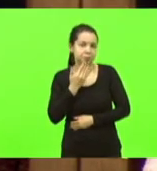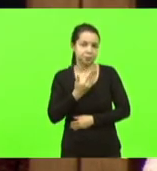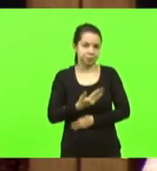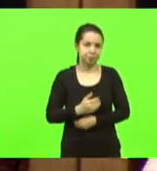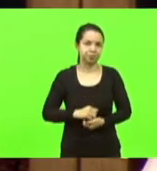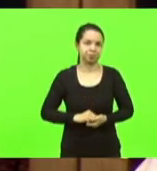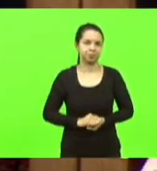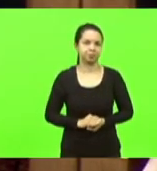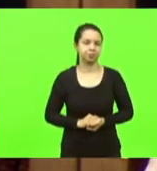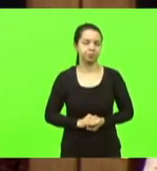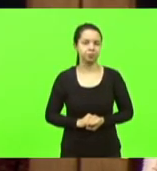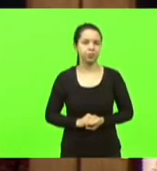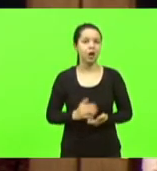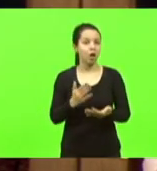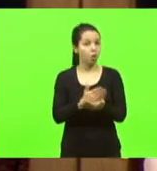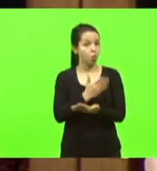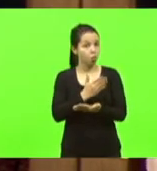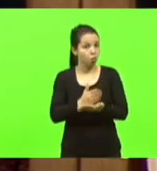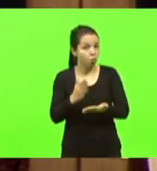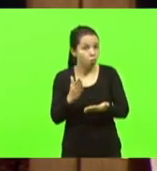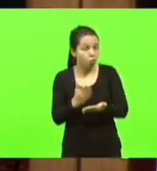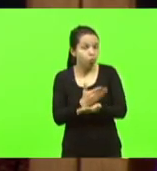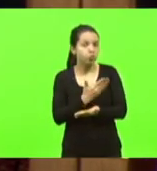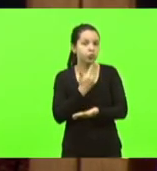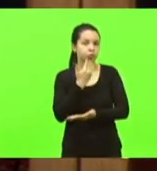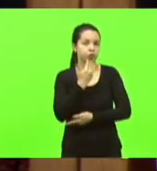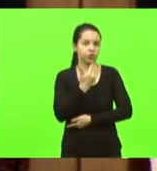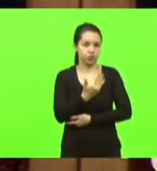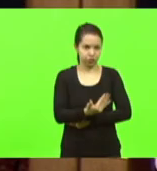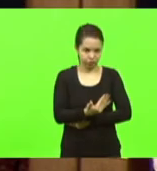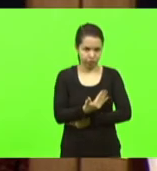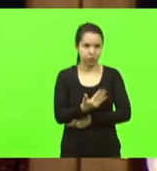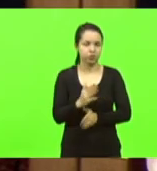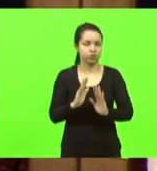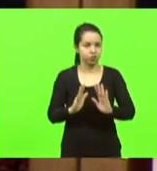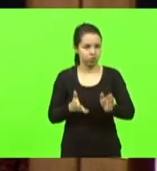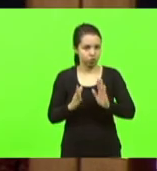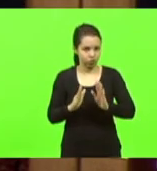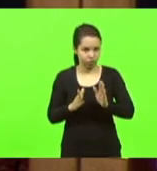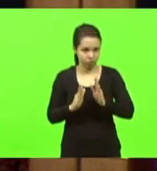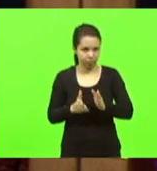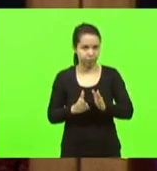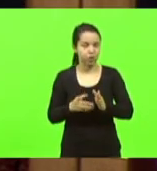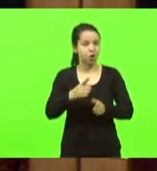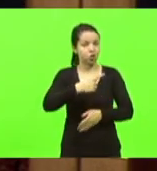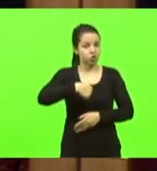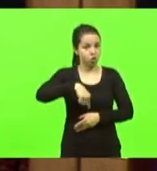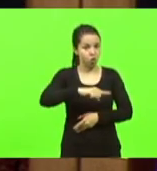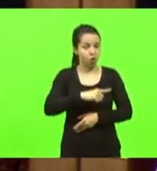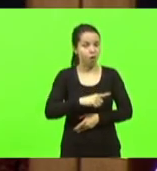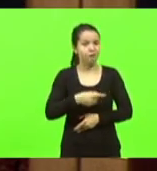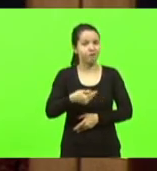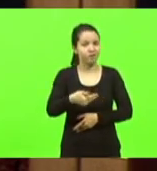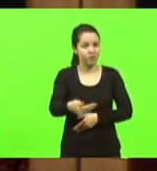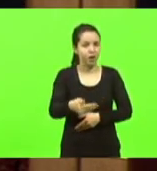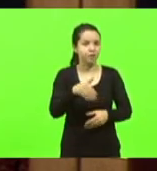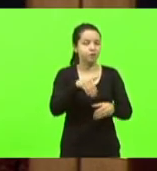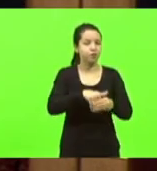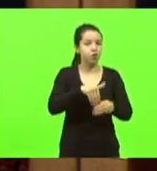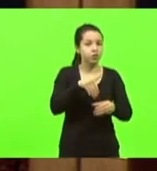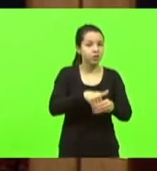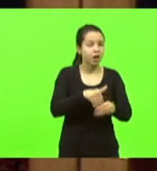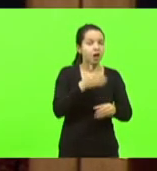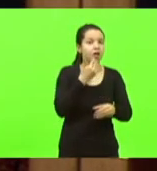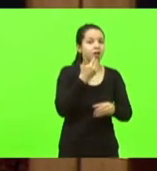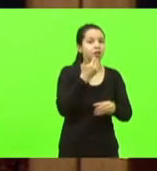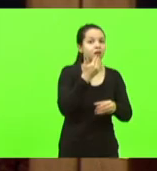são alguns pedidos em alguns requerimentos a gente vai votar apenas o requerimento ou vamos discutir para